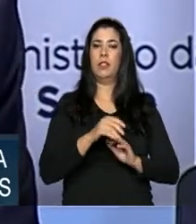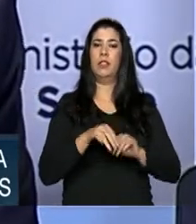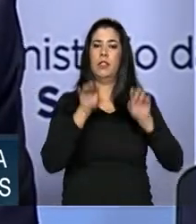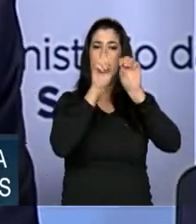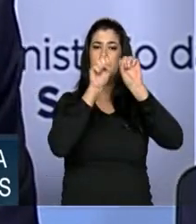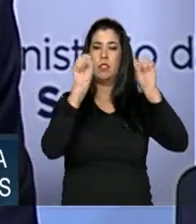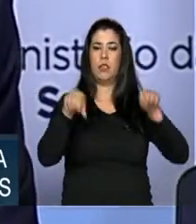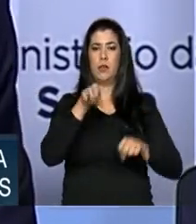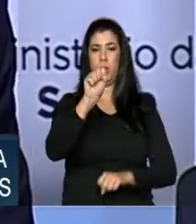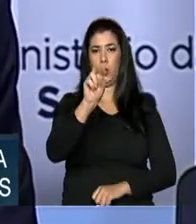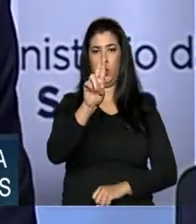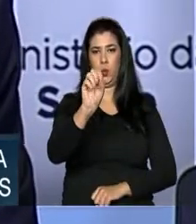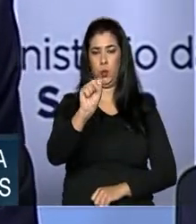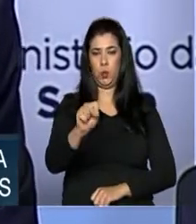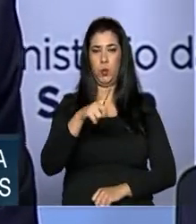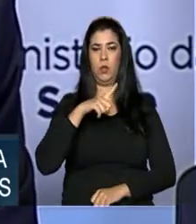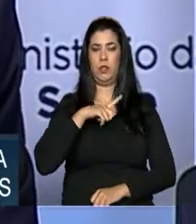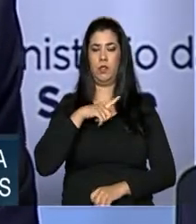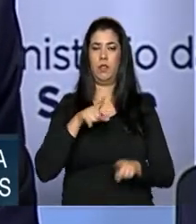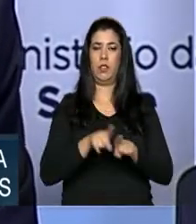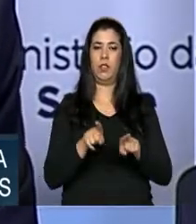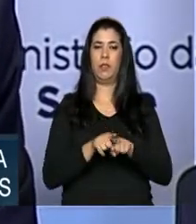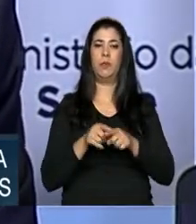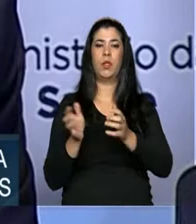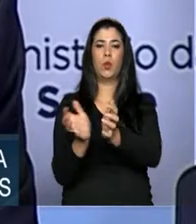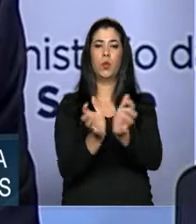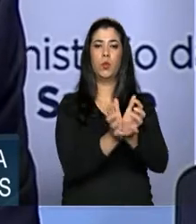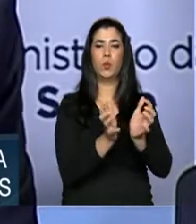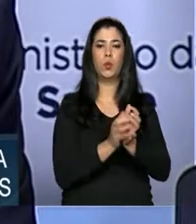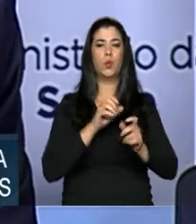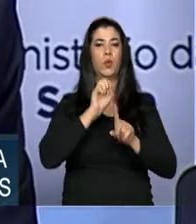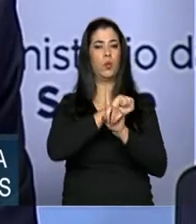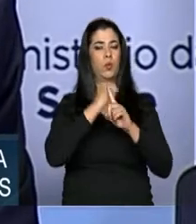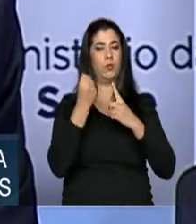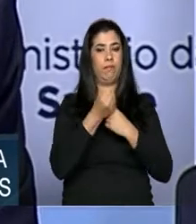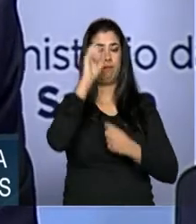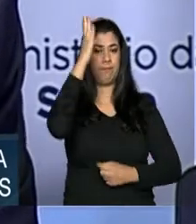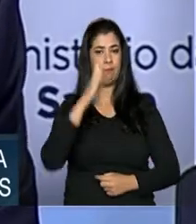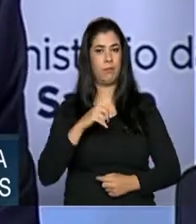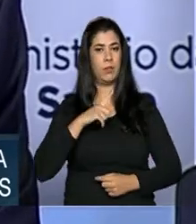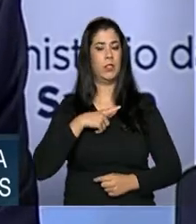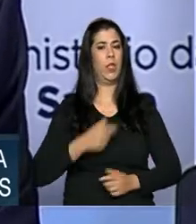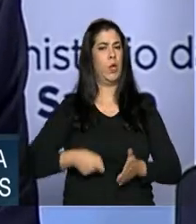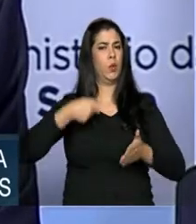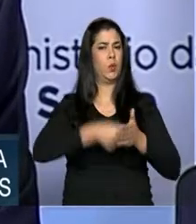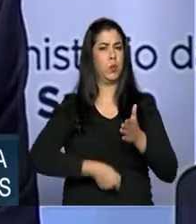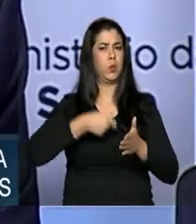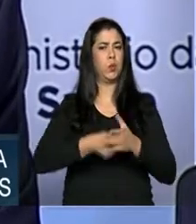vem desenvolvendo e que o conjunto da sociedade brasileira vem enfrentando, como eu disse, para poder